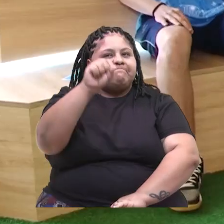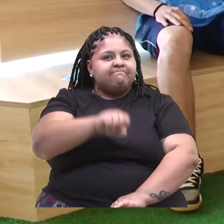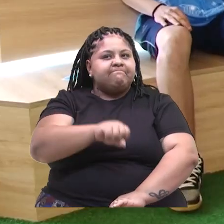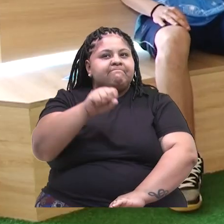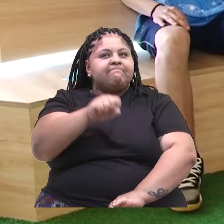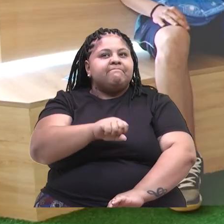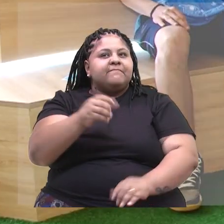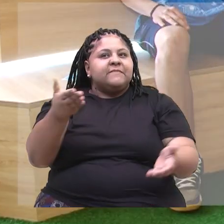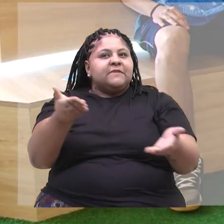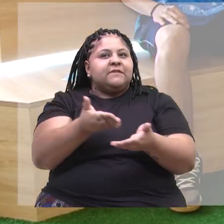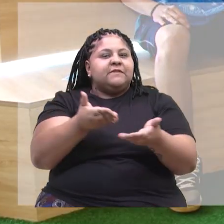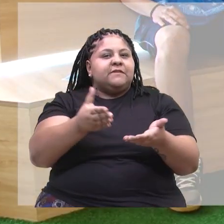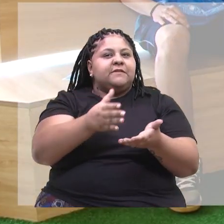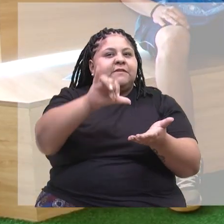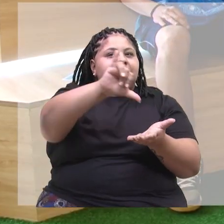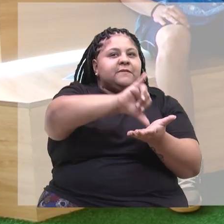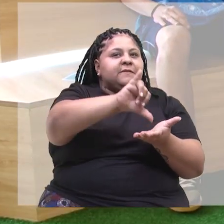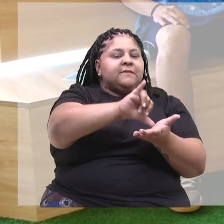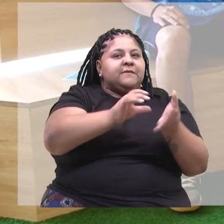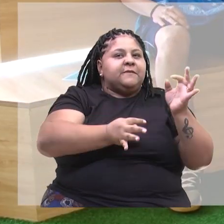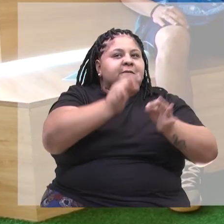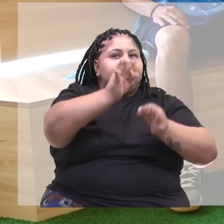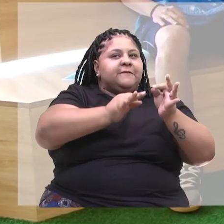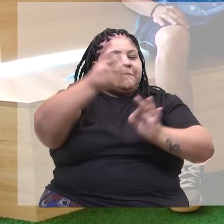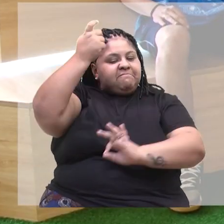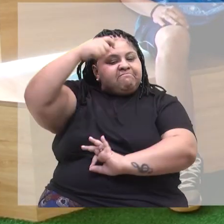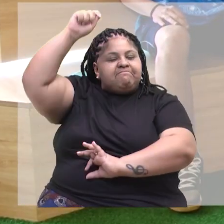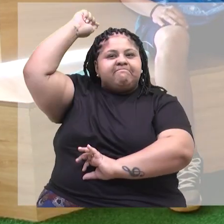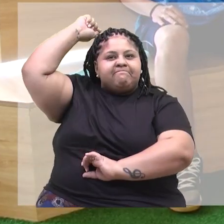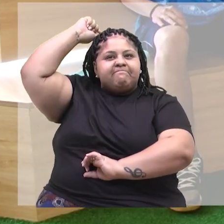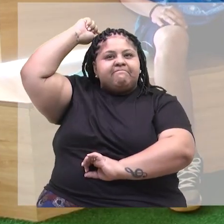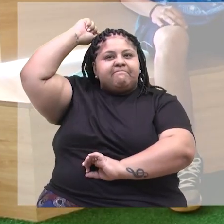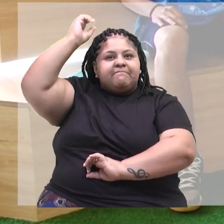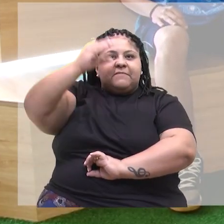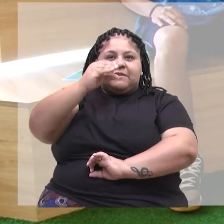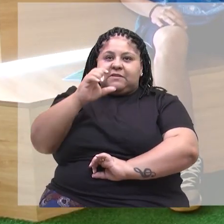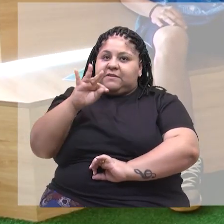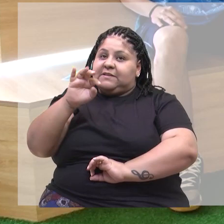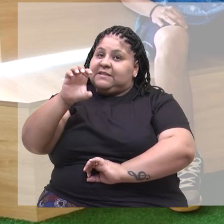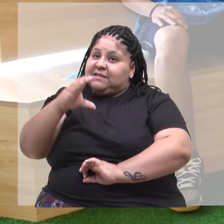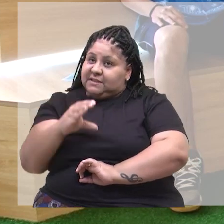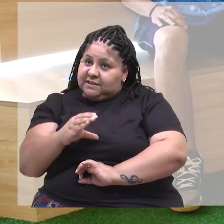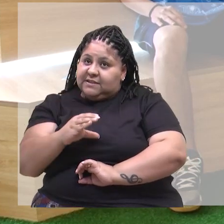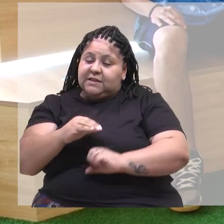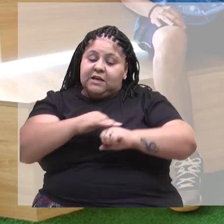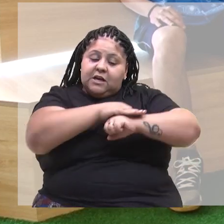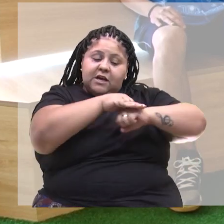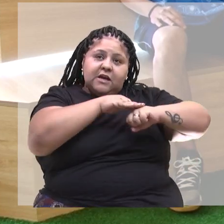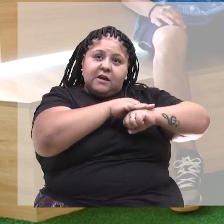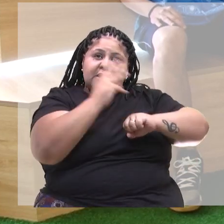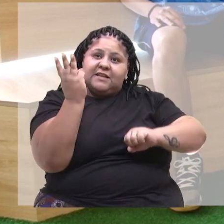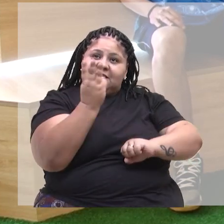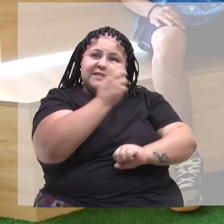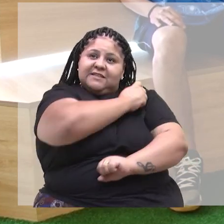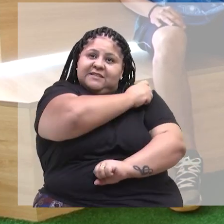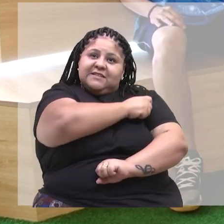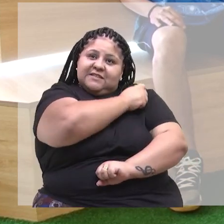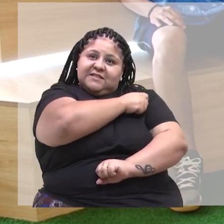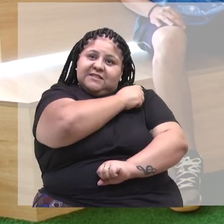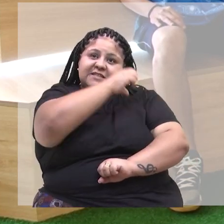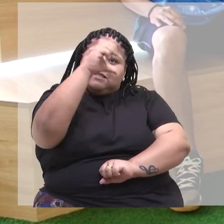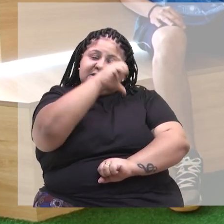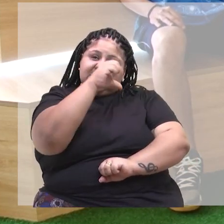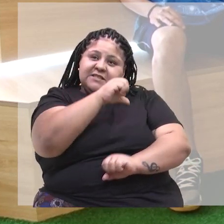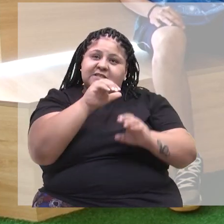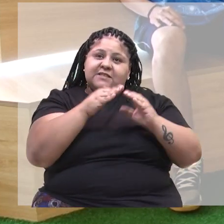Isso mesmo, Vânia. Eu estou por aqui no Centro Tecnológico da Universidade de Caxias do Sul, o CETEC Fundamental, para conversar com 3 alunos do